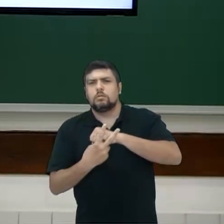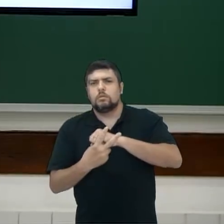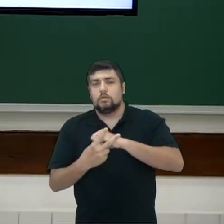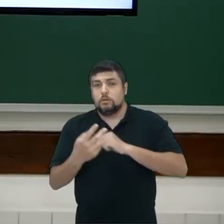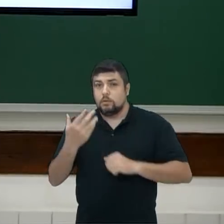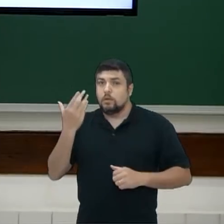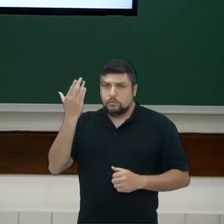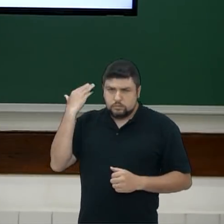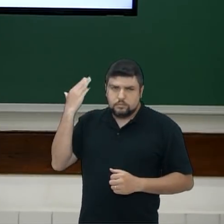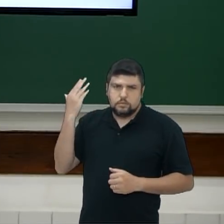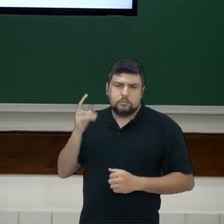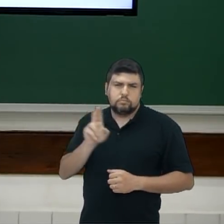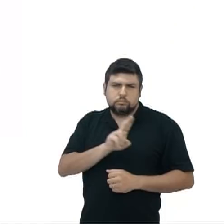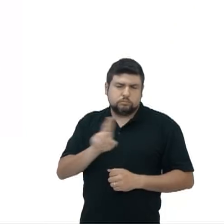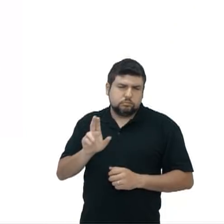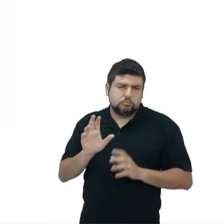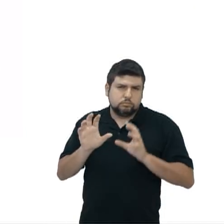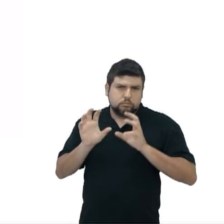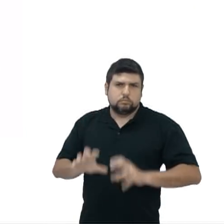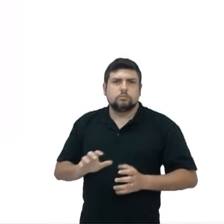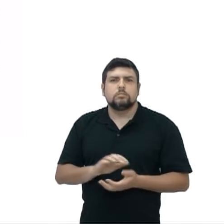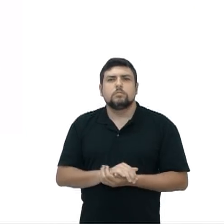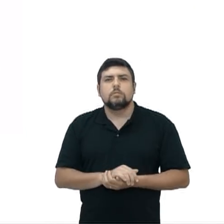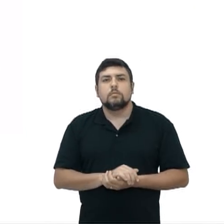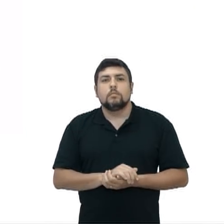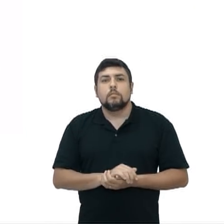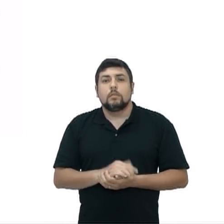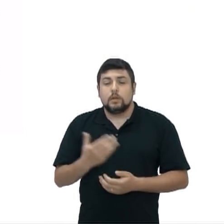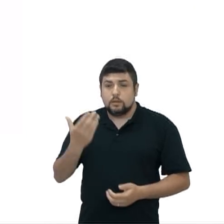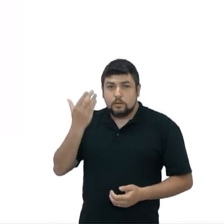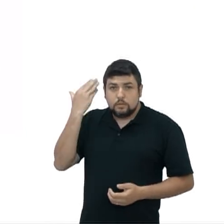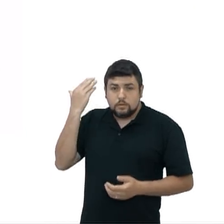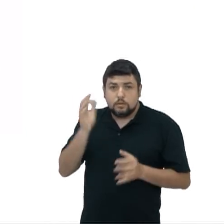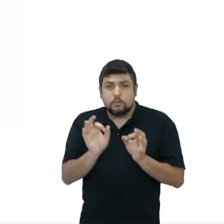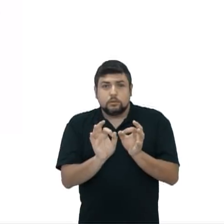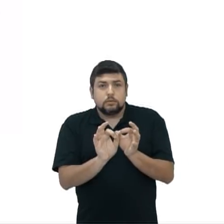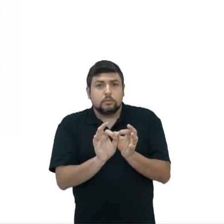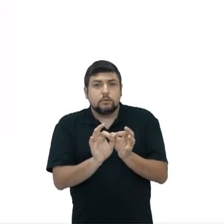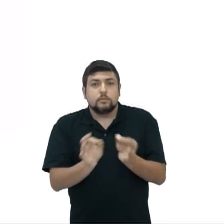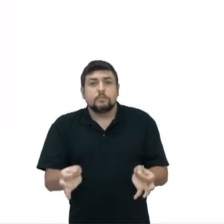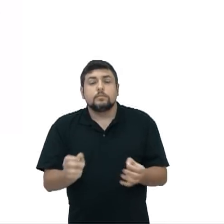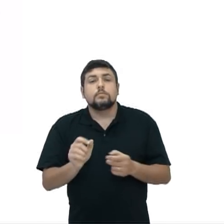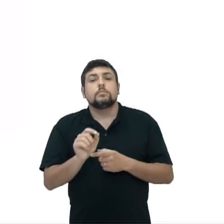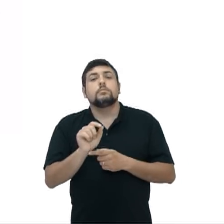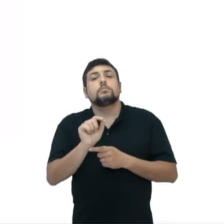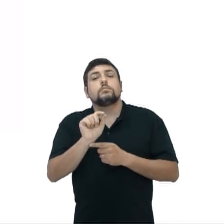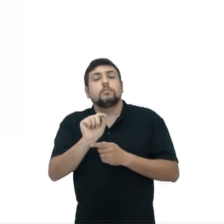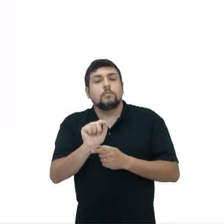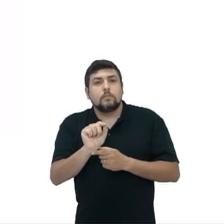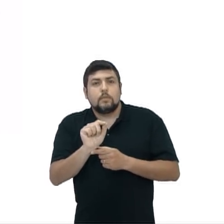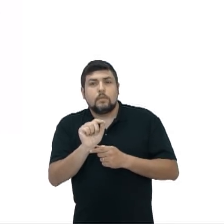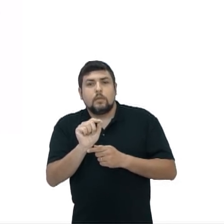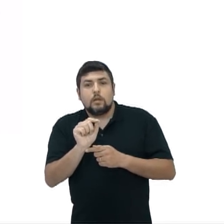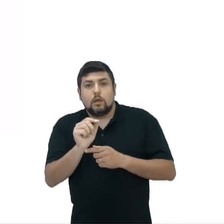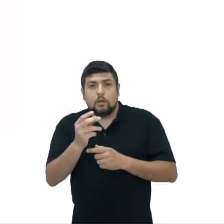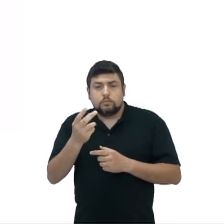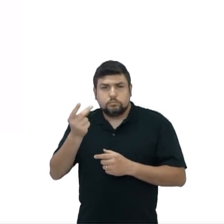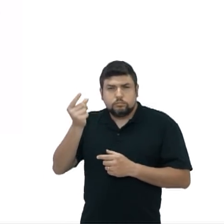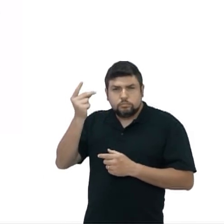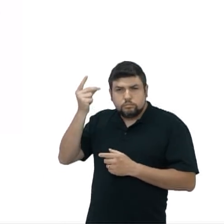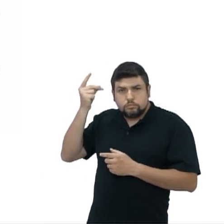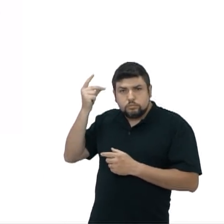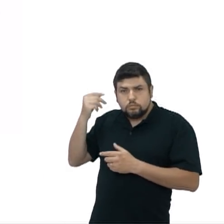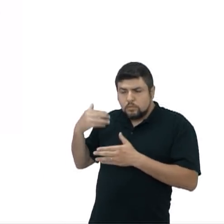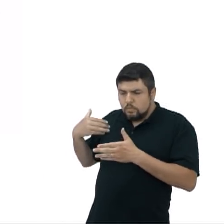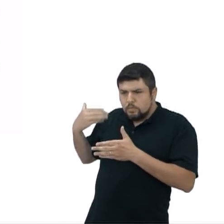certo? O próprio nome já diz. Então, o passado simples, ele é usado para expressar ações acabadas em um tempo definido.